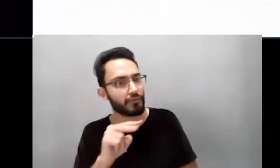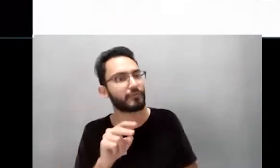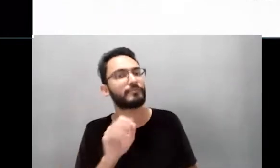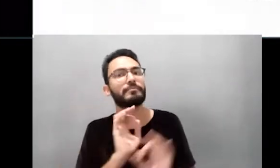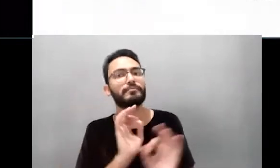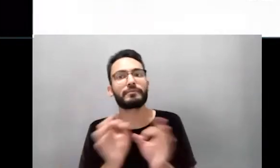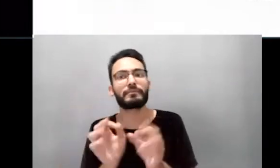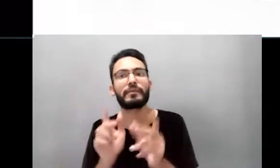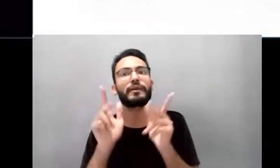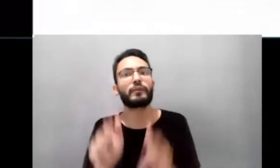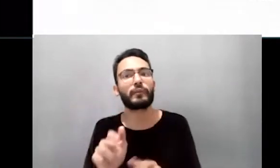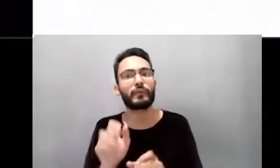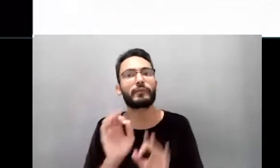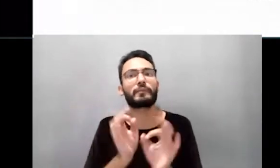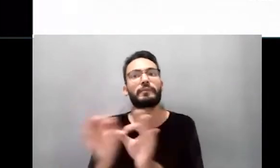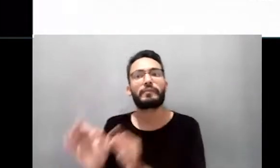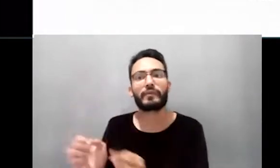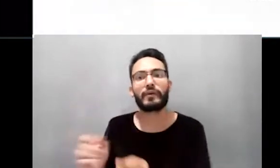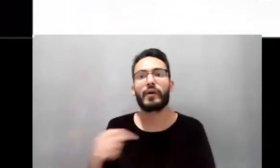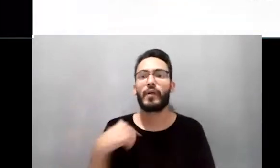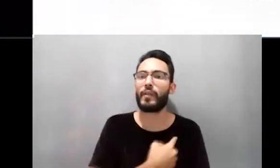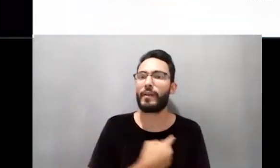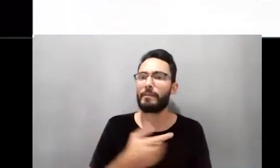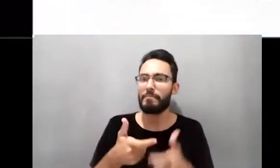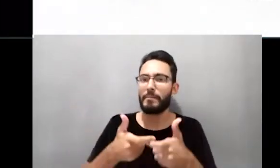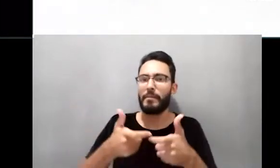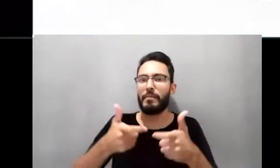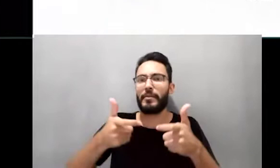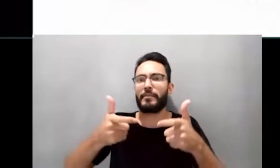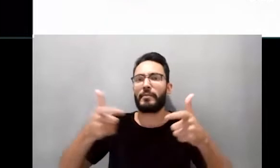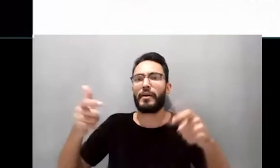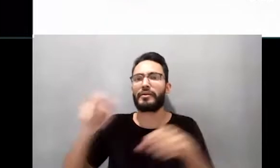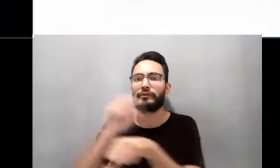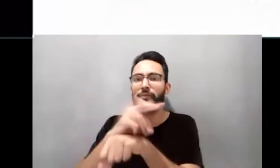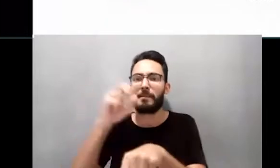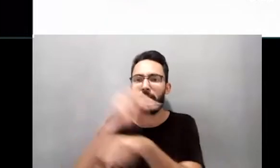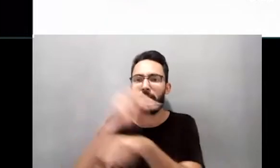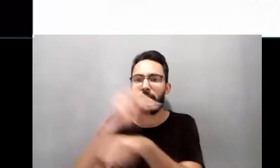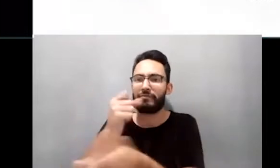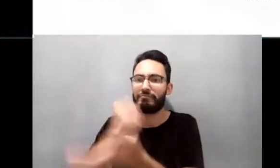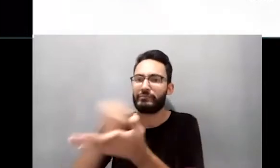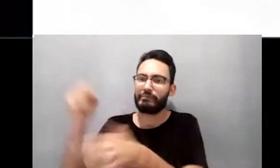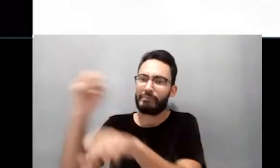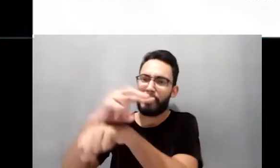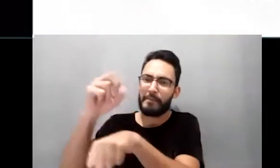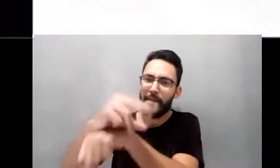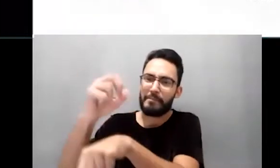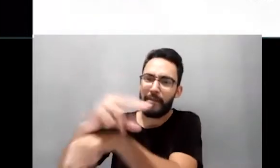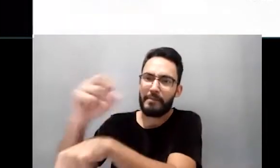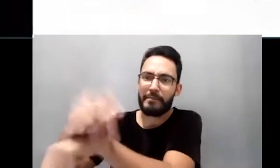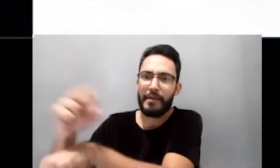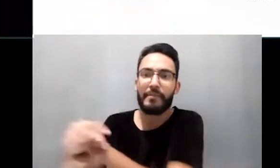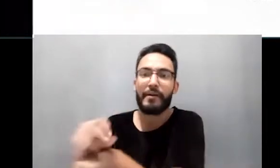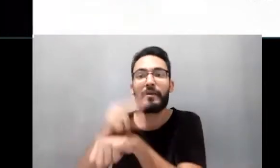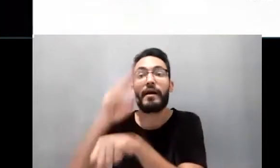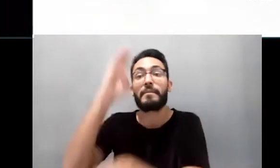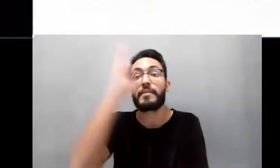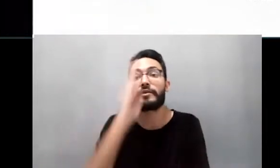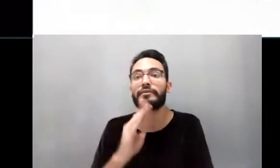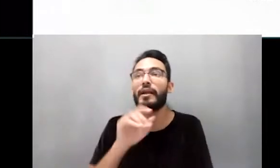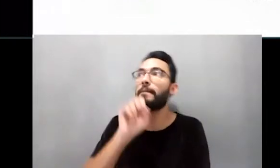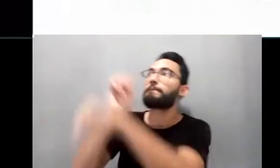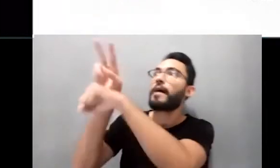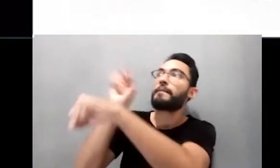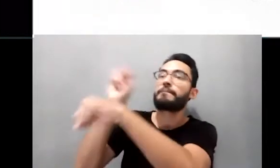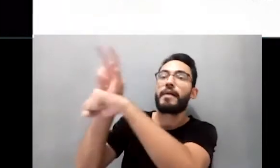Então, hoje a gente vê uma demanda muito crescente de contratações de empresas de outros países contratando pessoas brasileiras. E